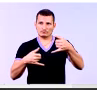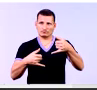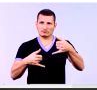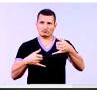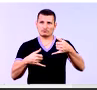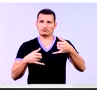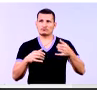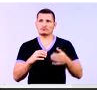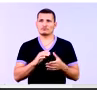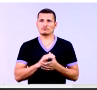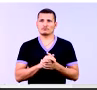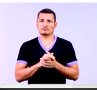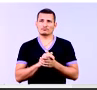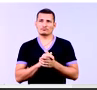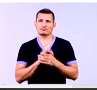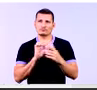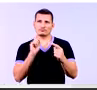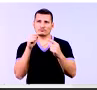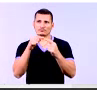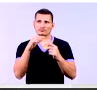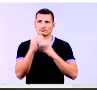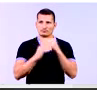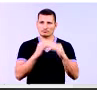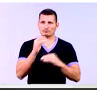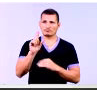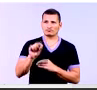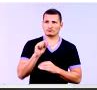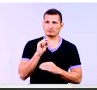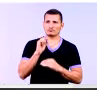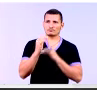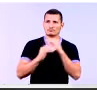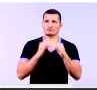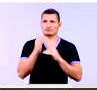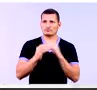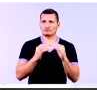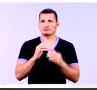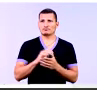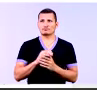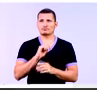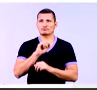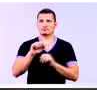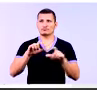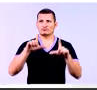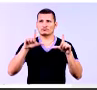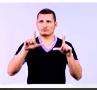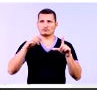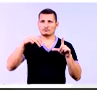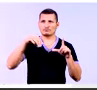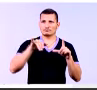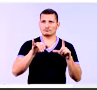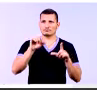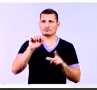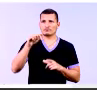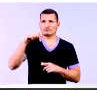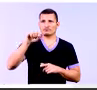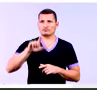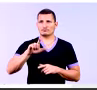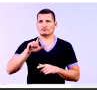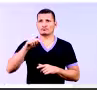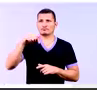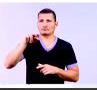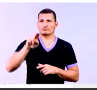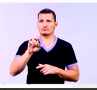banco, nós selecionamos o banco de dados e executamos o MySQL Query.